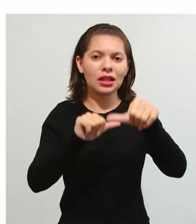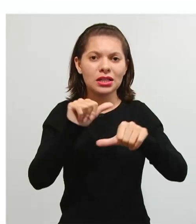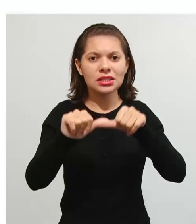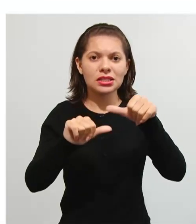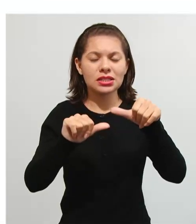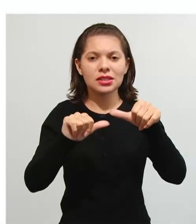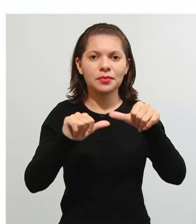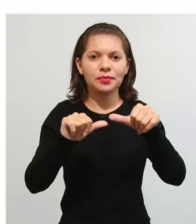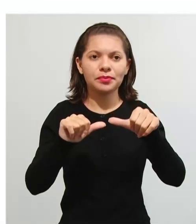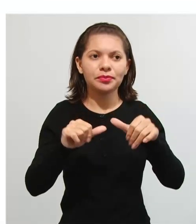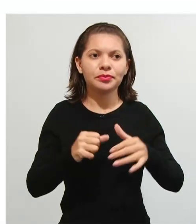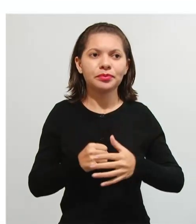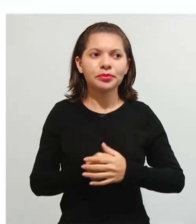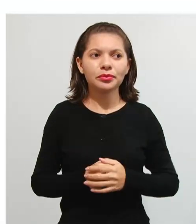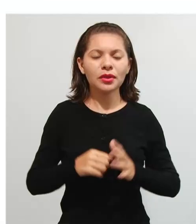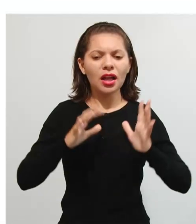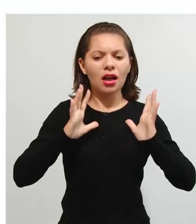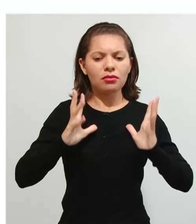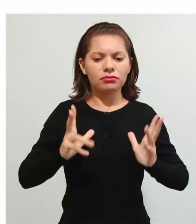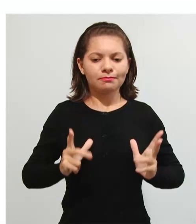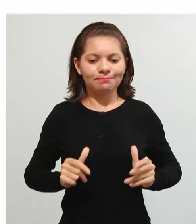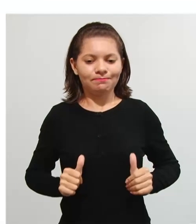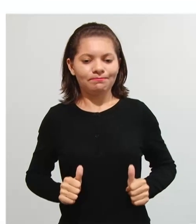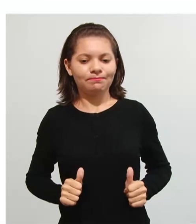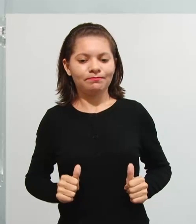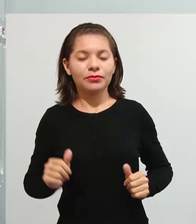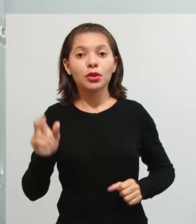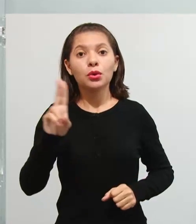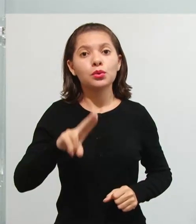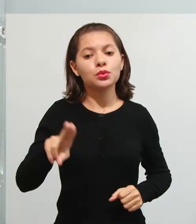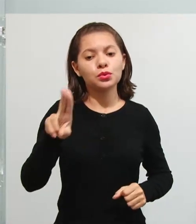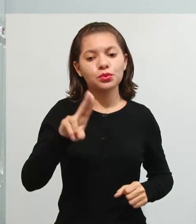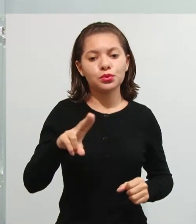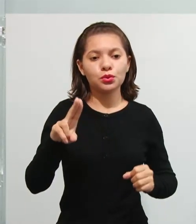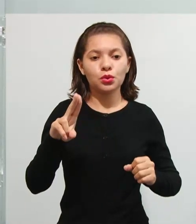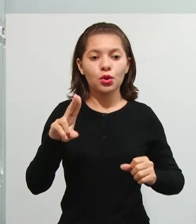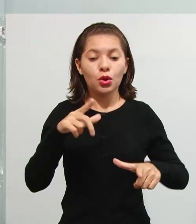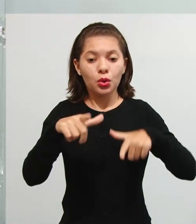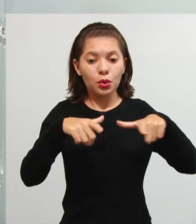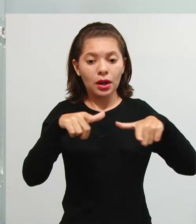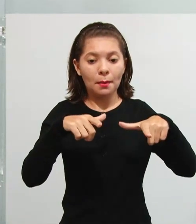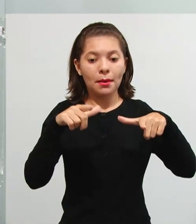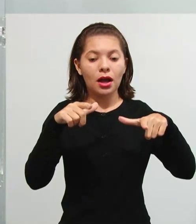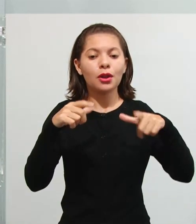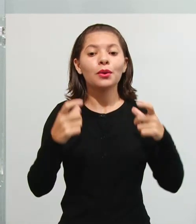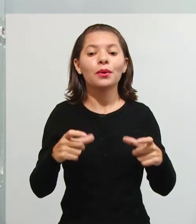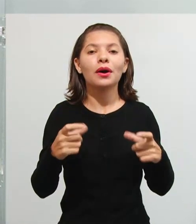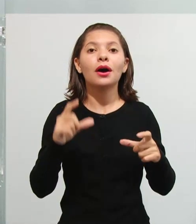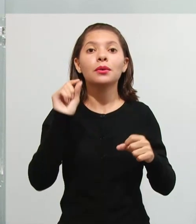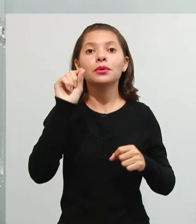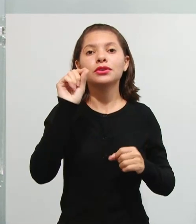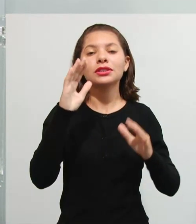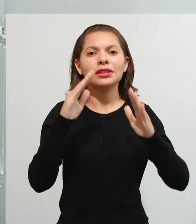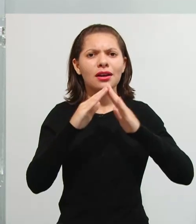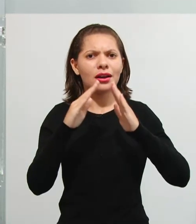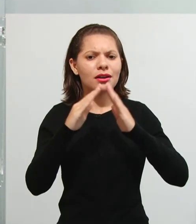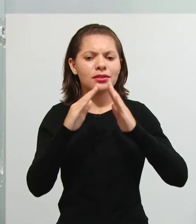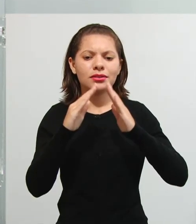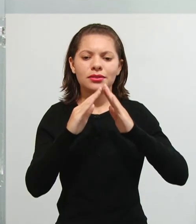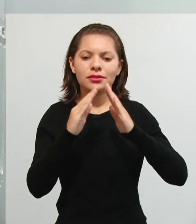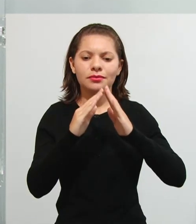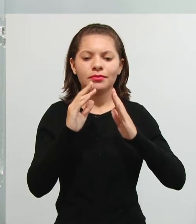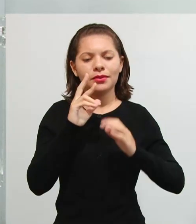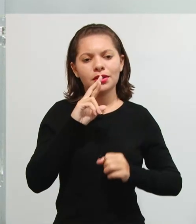de proteção, de higienização, do uso do teletrabalho, da gente resolver as coisas